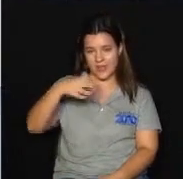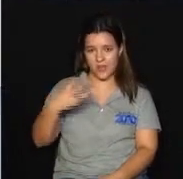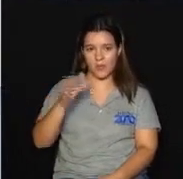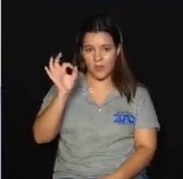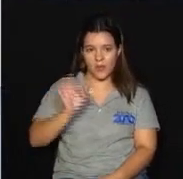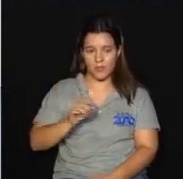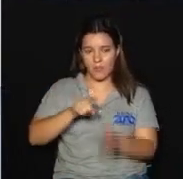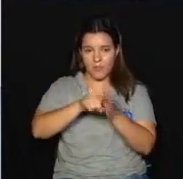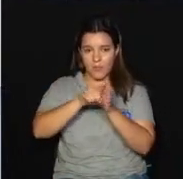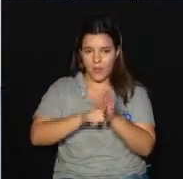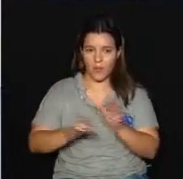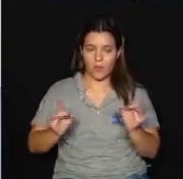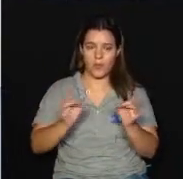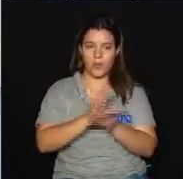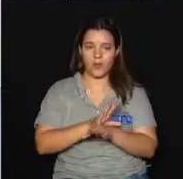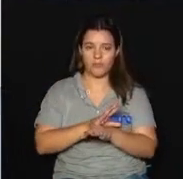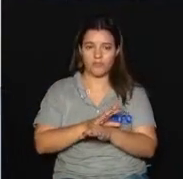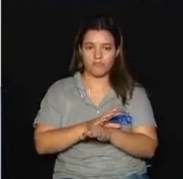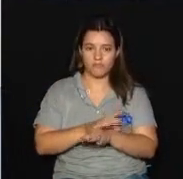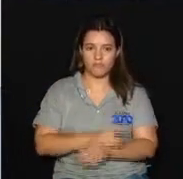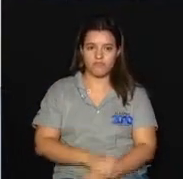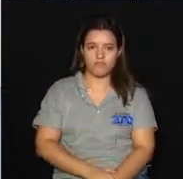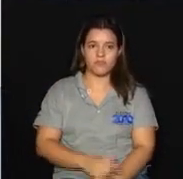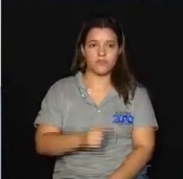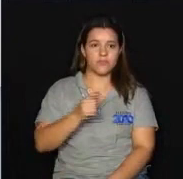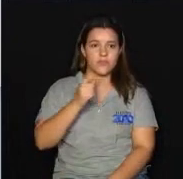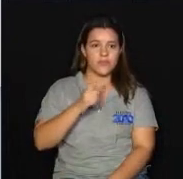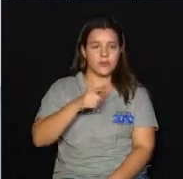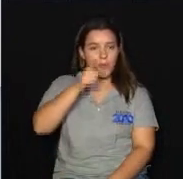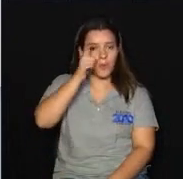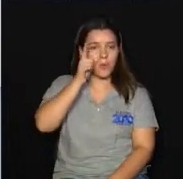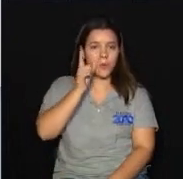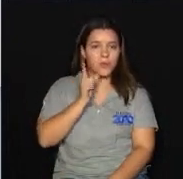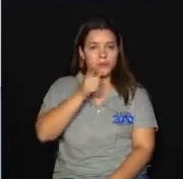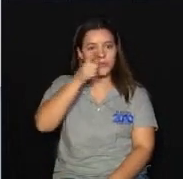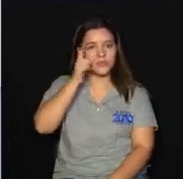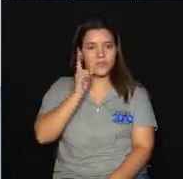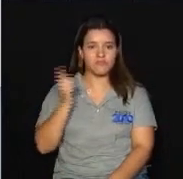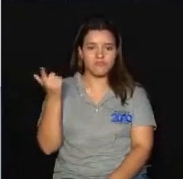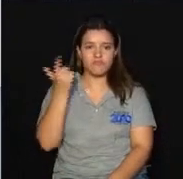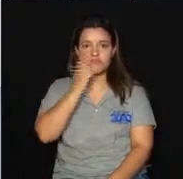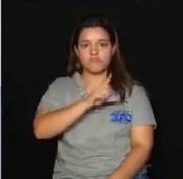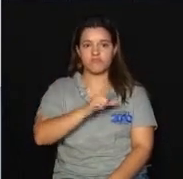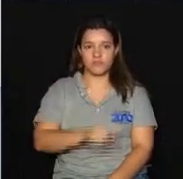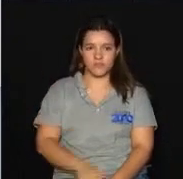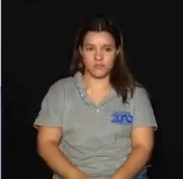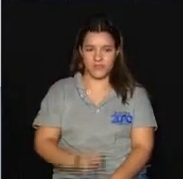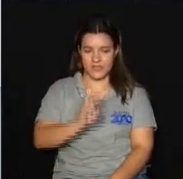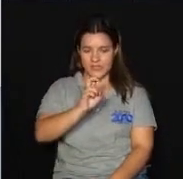99,74% das urnas apuradas. Luciano Almeida, do DEM, eleito, neste momento,